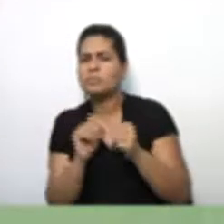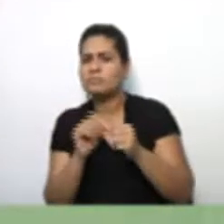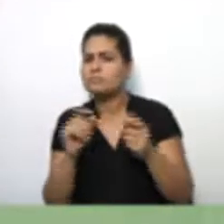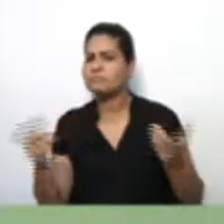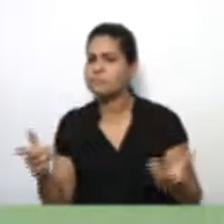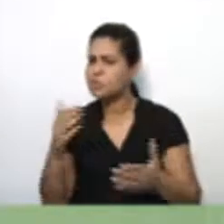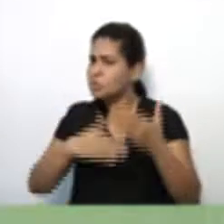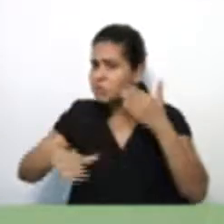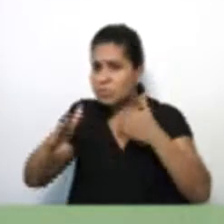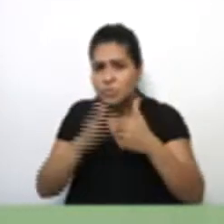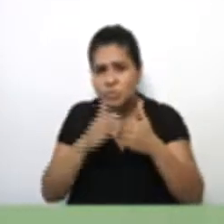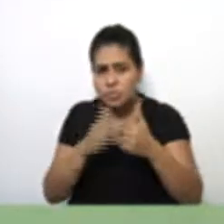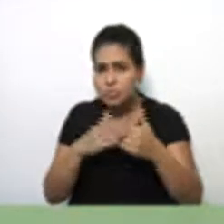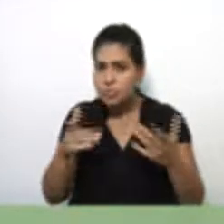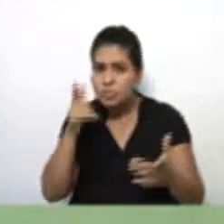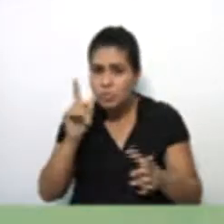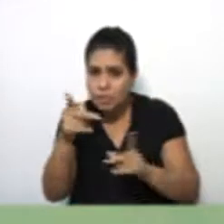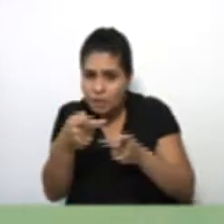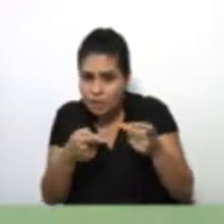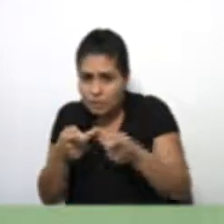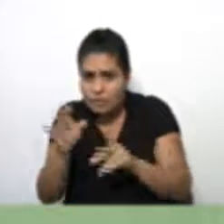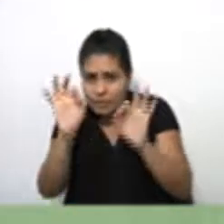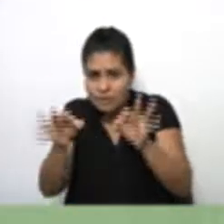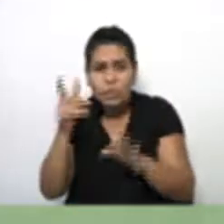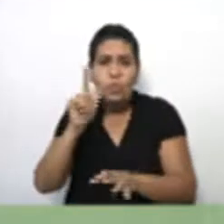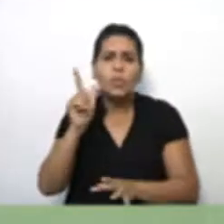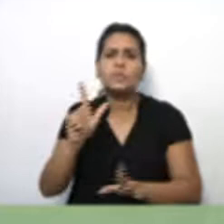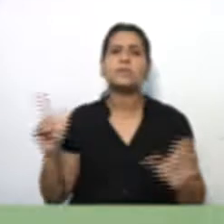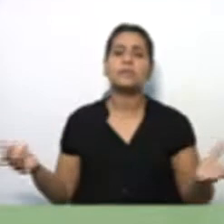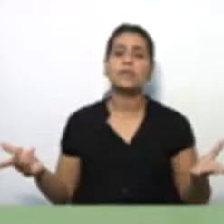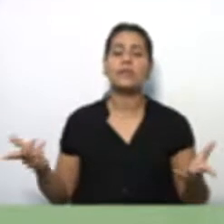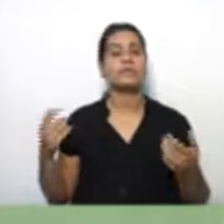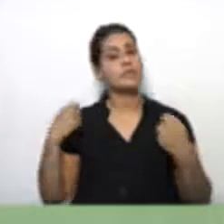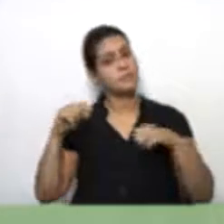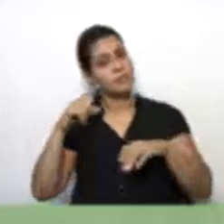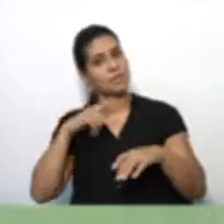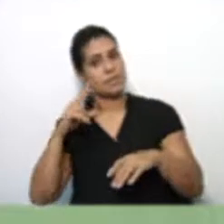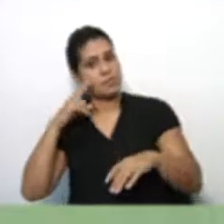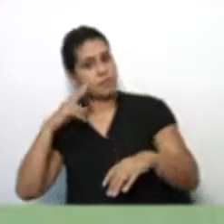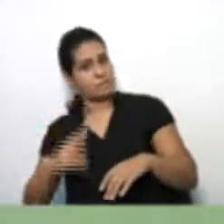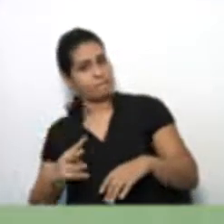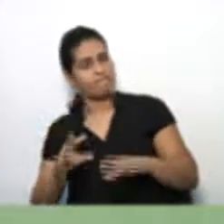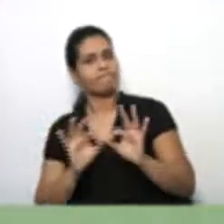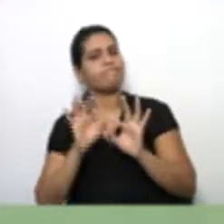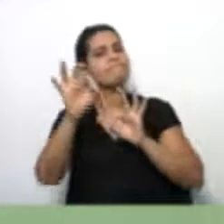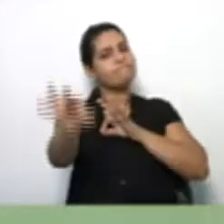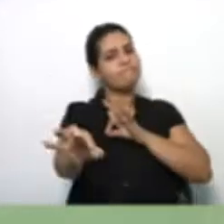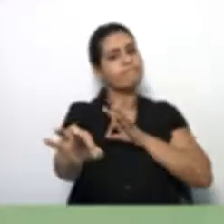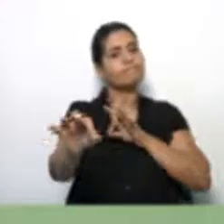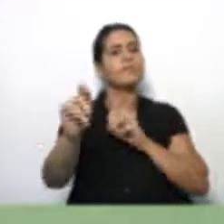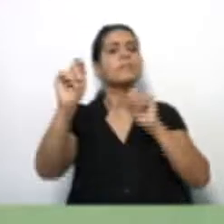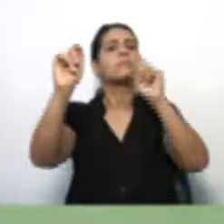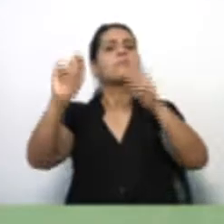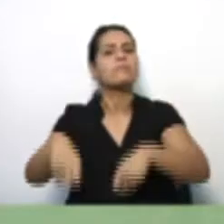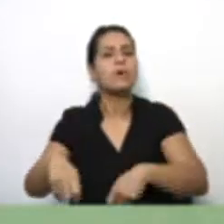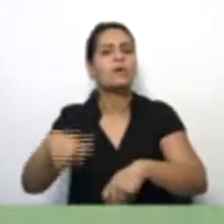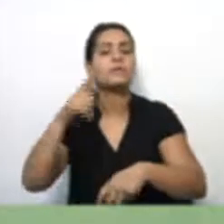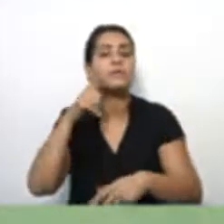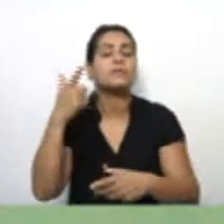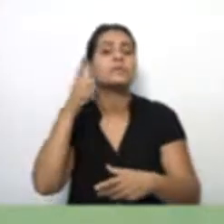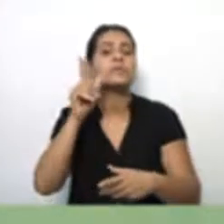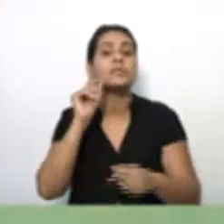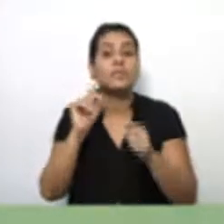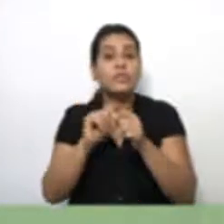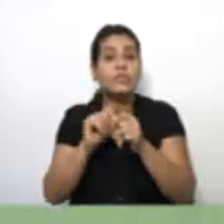se tudo aquilo que você planejou está sendo alcançado? Você vai ter que acompanhar e vai ter que medir. Para que se possam o quê? Tomar